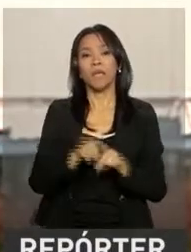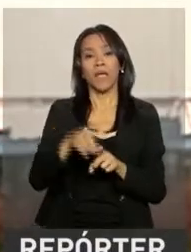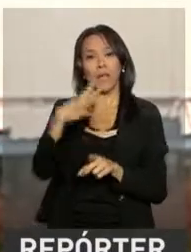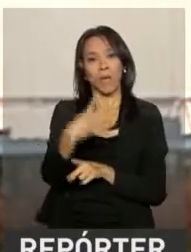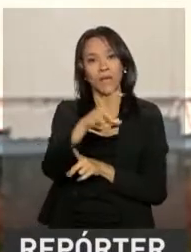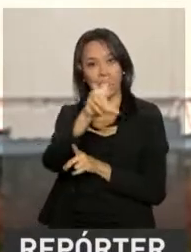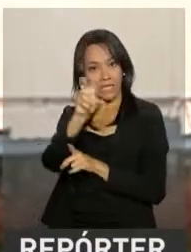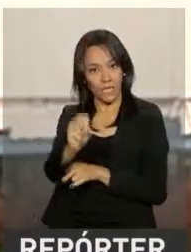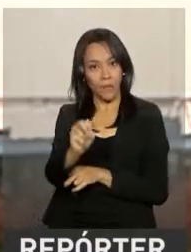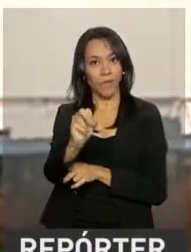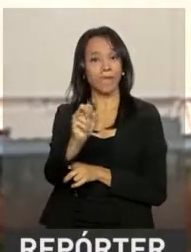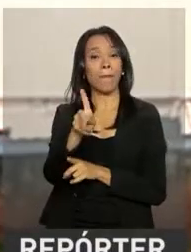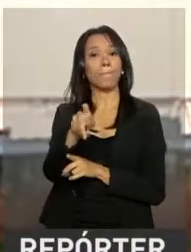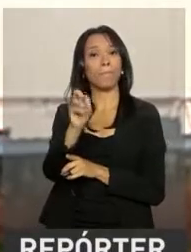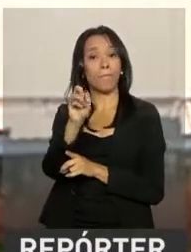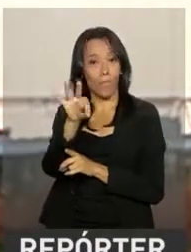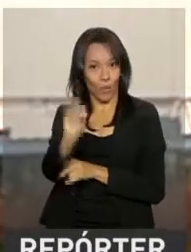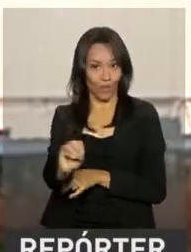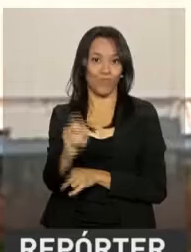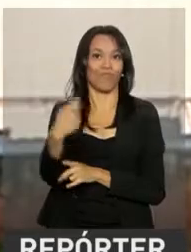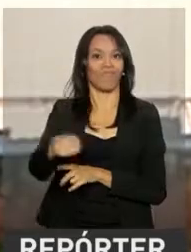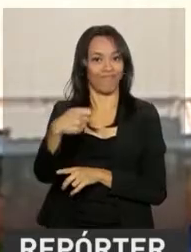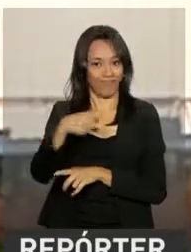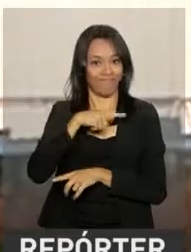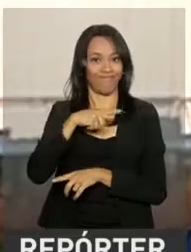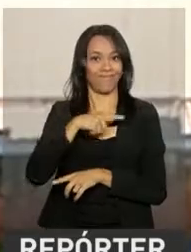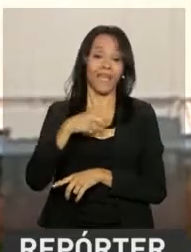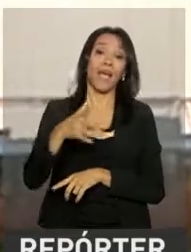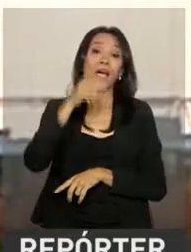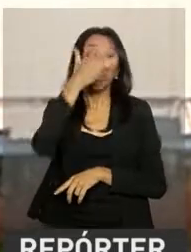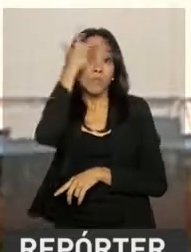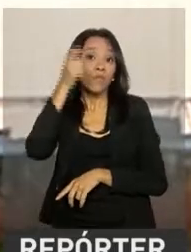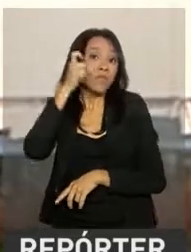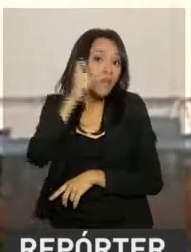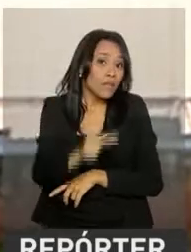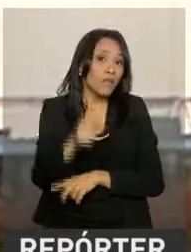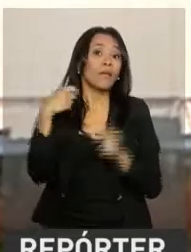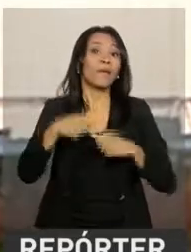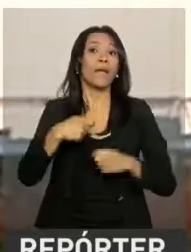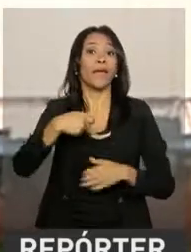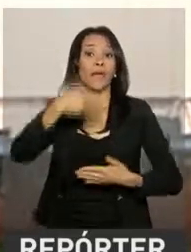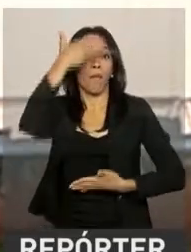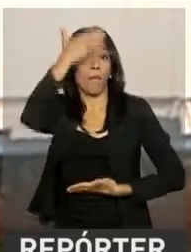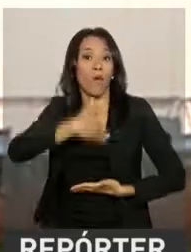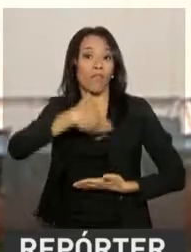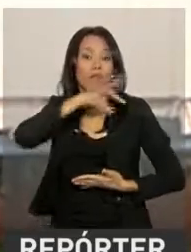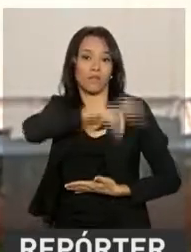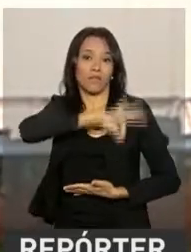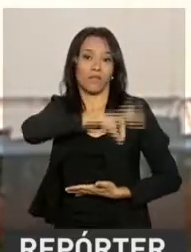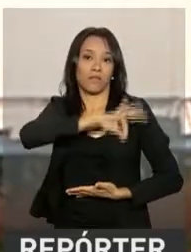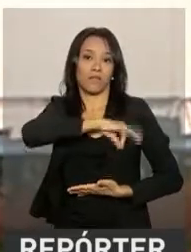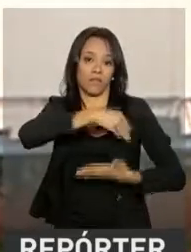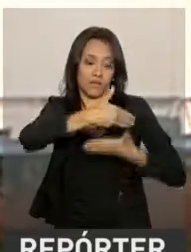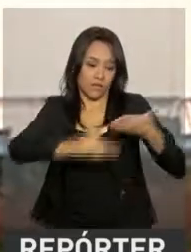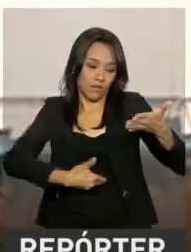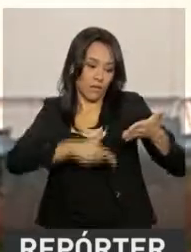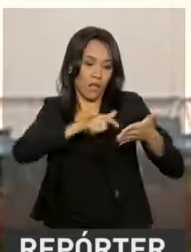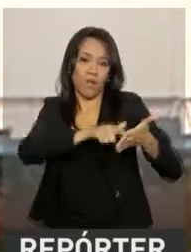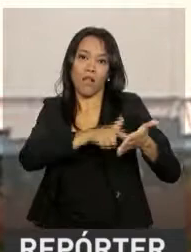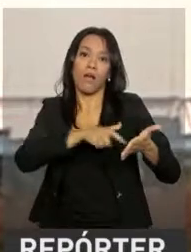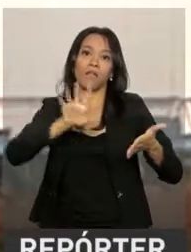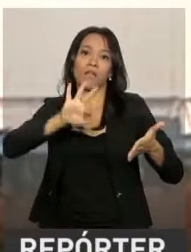450 pontos os interessados também devem comprovar a renda familiar a renda familiar mensal bruta